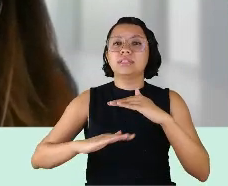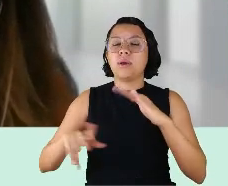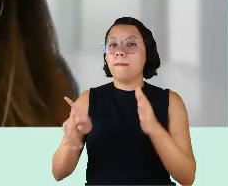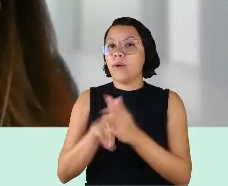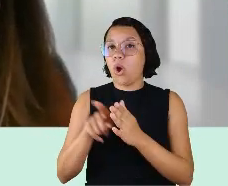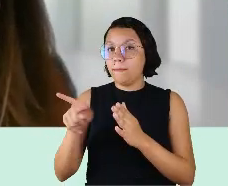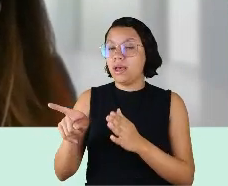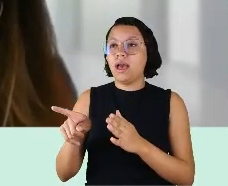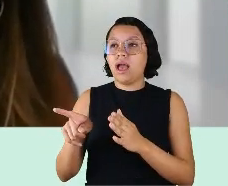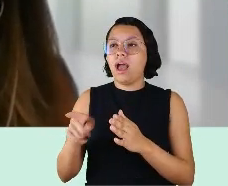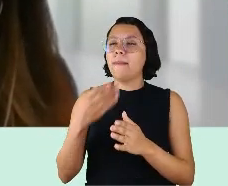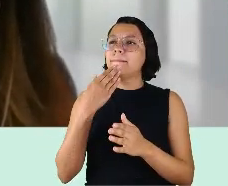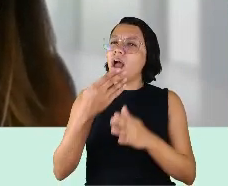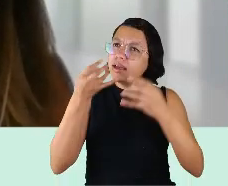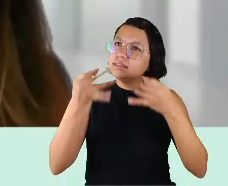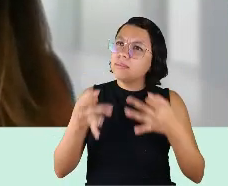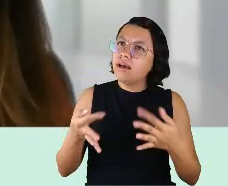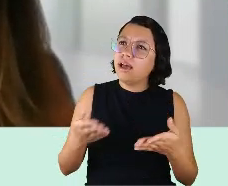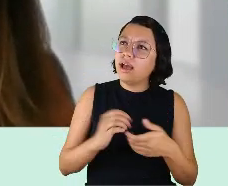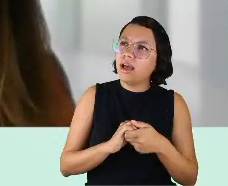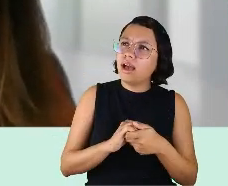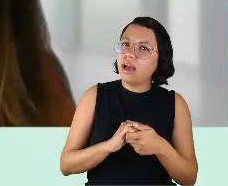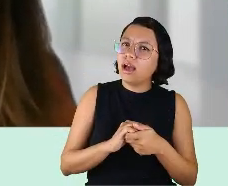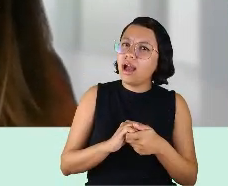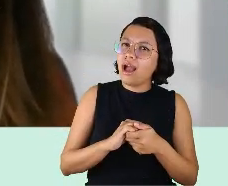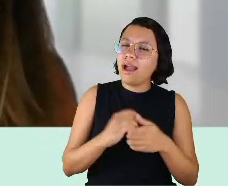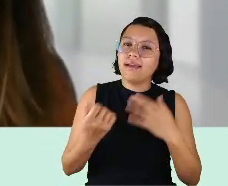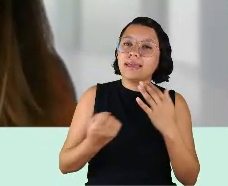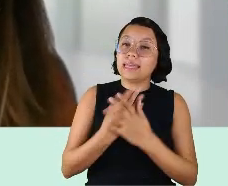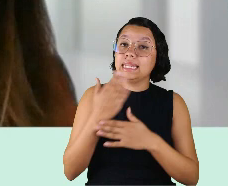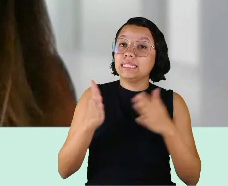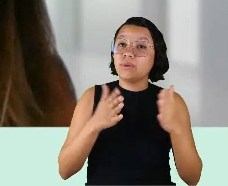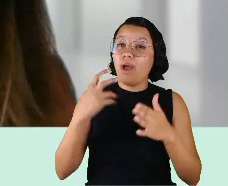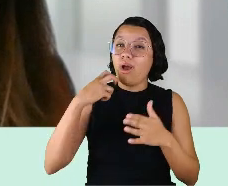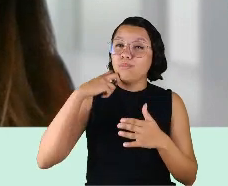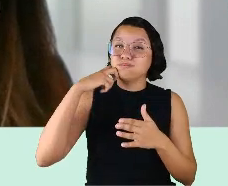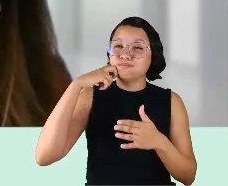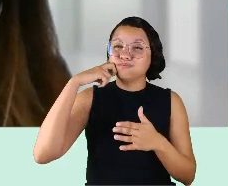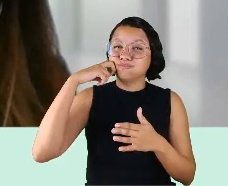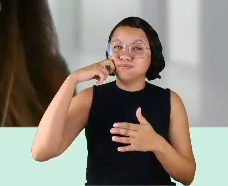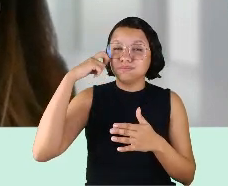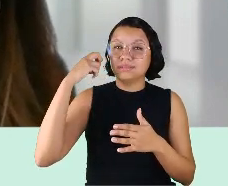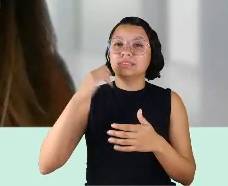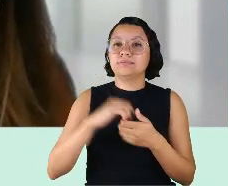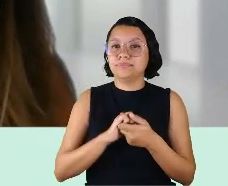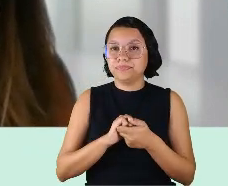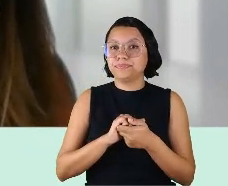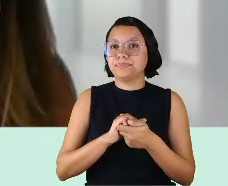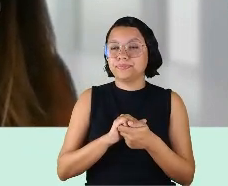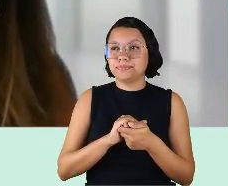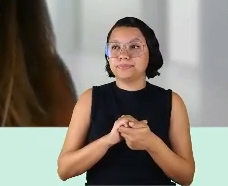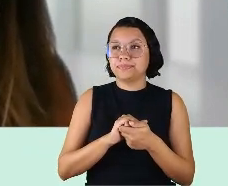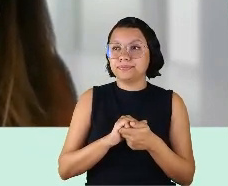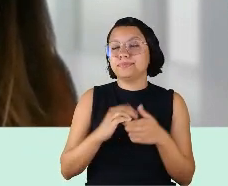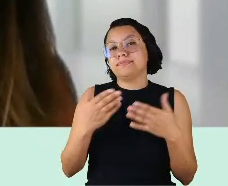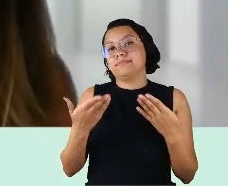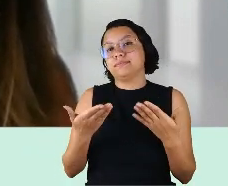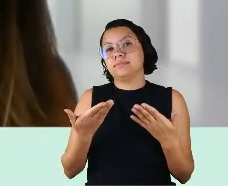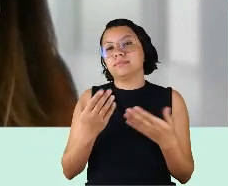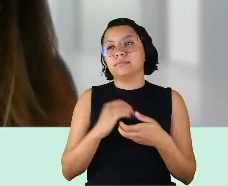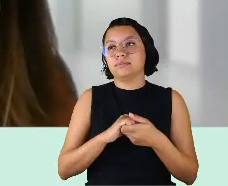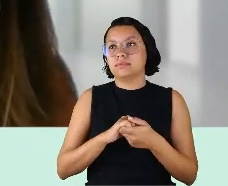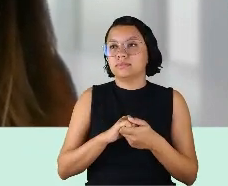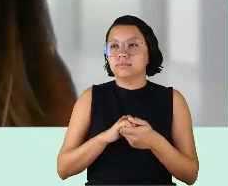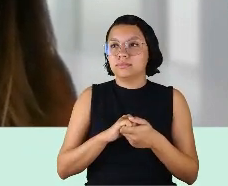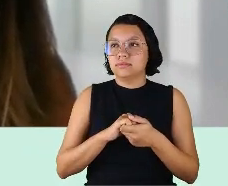você pede para ele explicar, aí se criam situações extremamente constrangedoras.